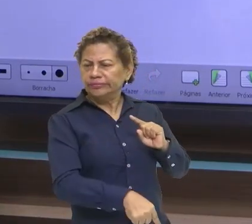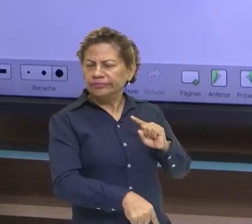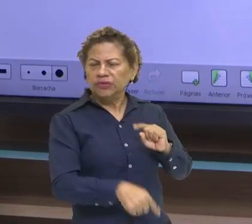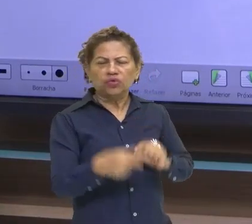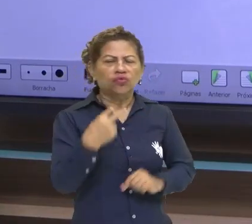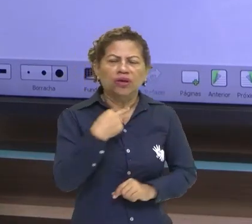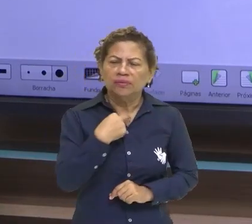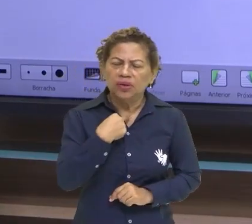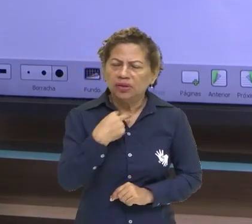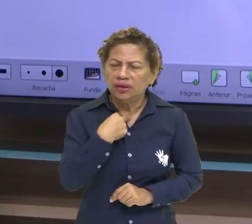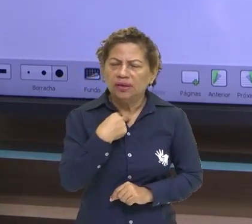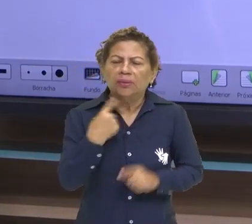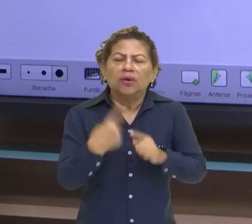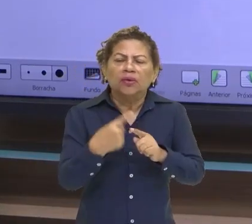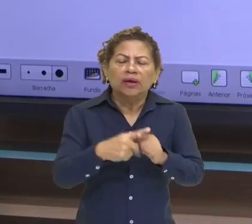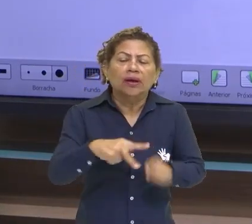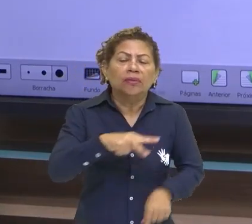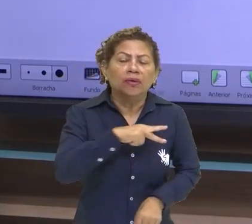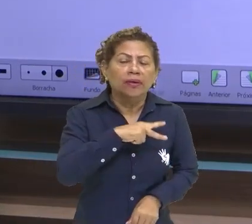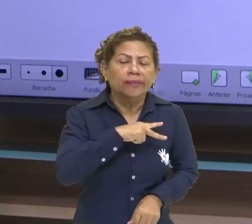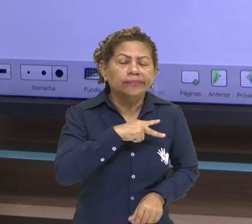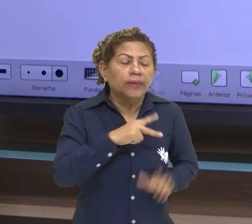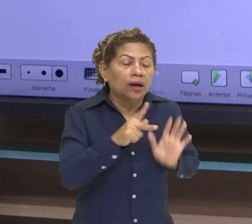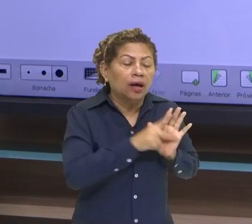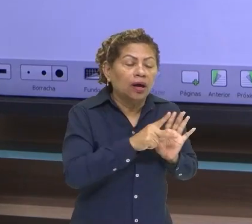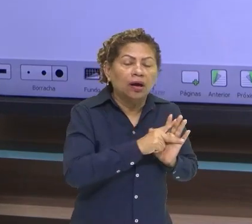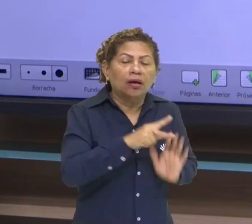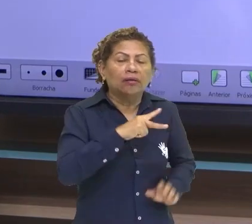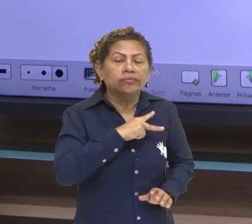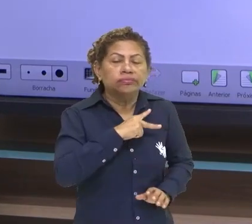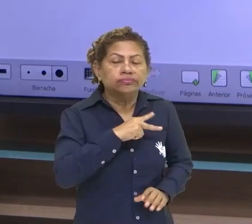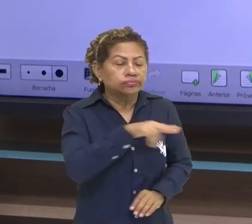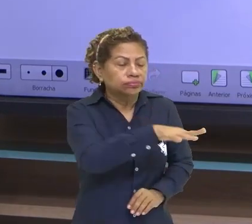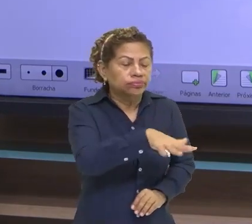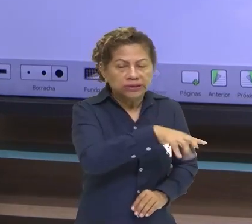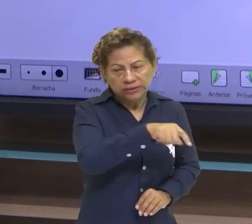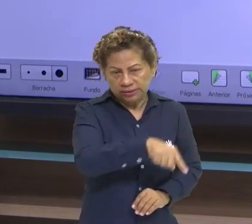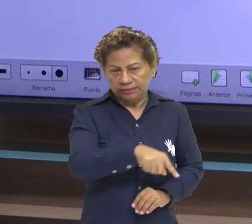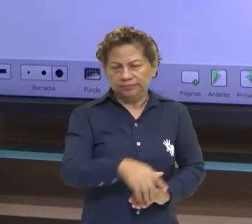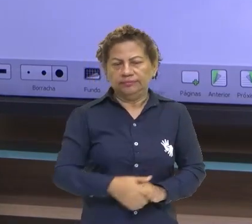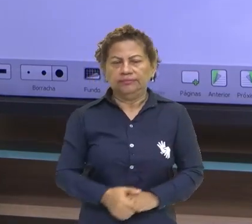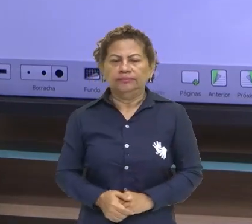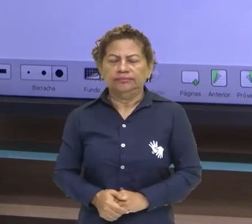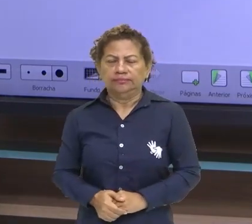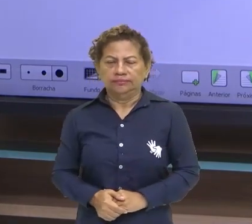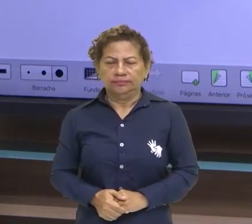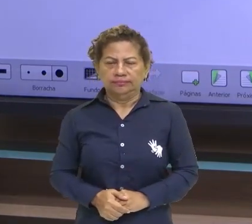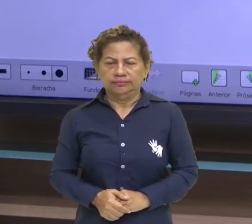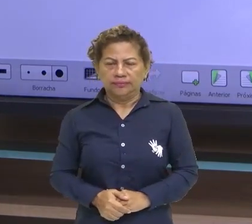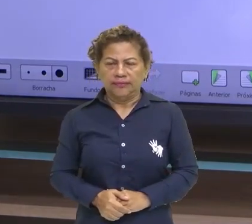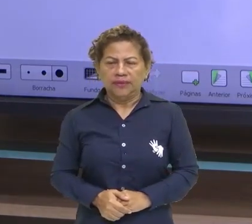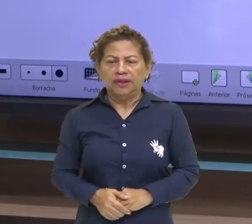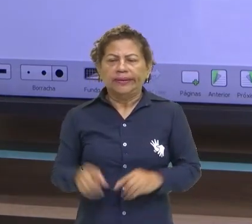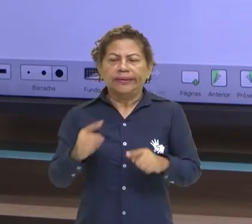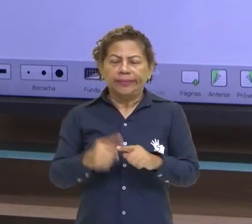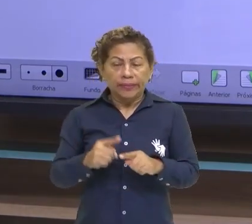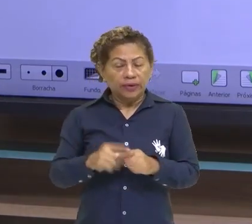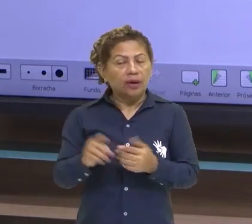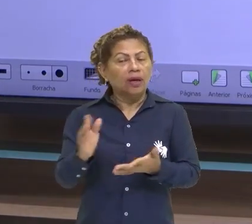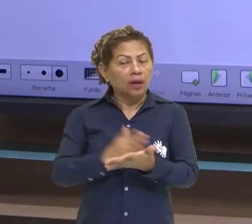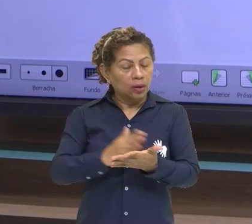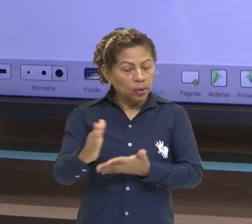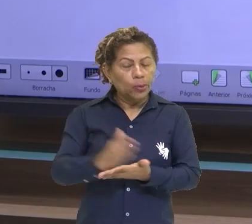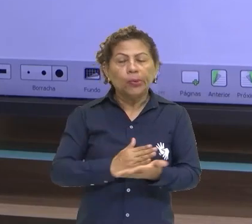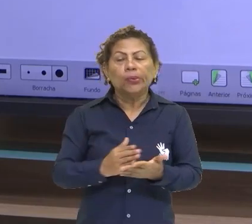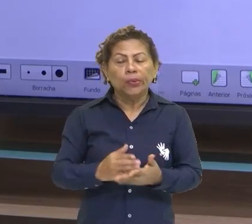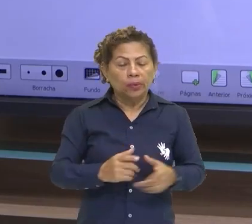esses espaços, tá certo? Isso pode acontecer, turma, de forma explícita com o cercamento de determinadas áreas, por exemplo,